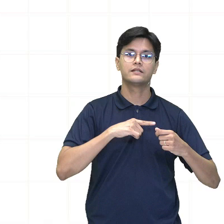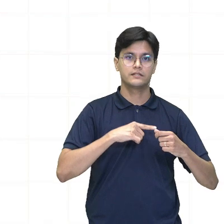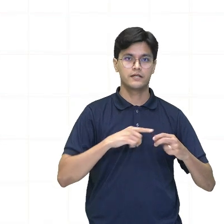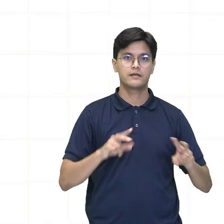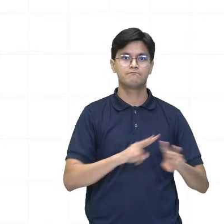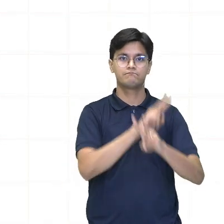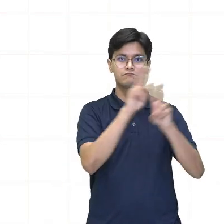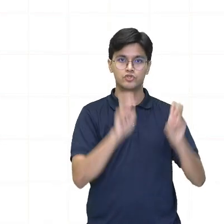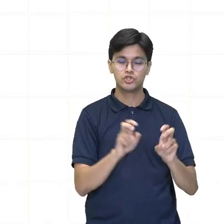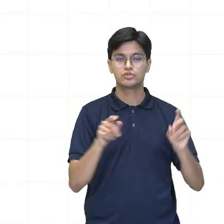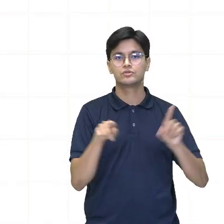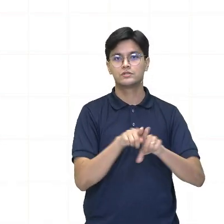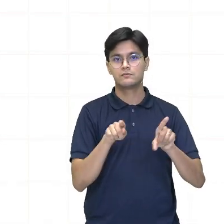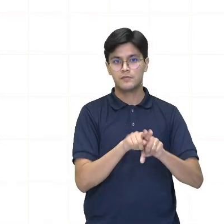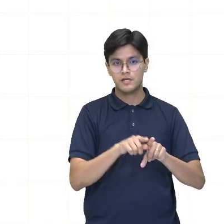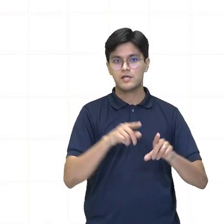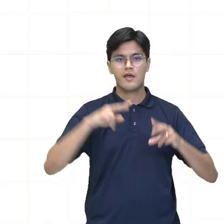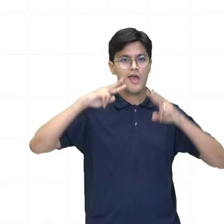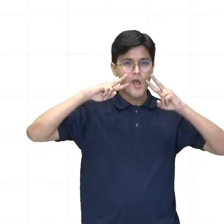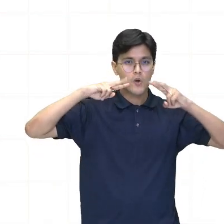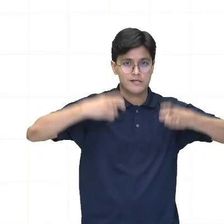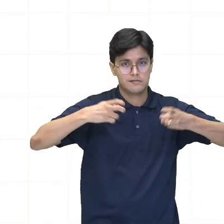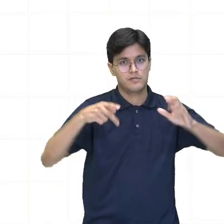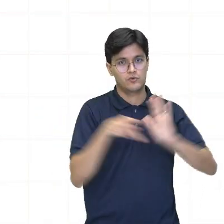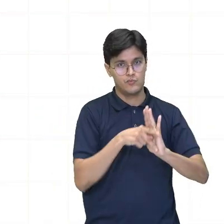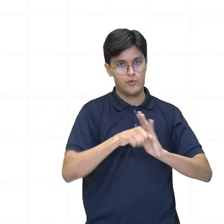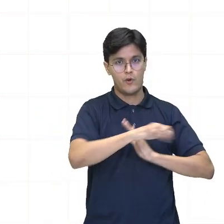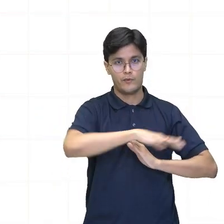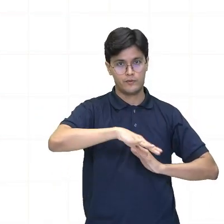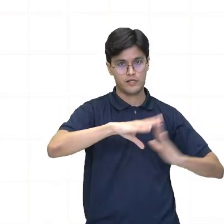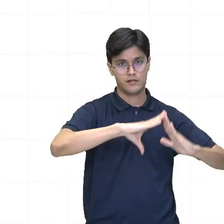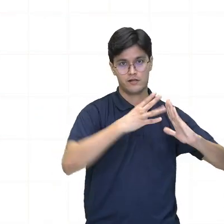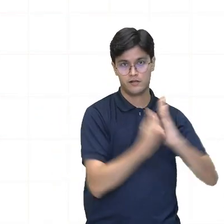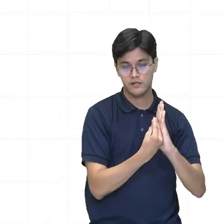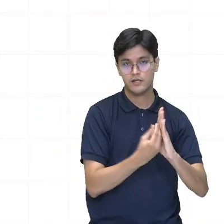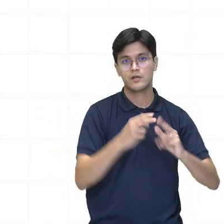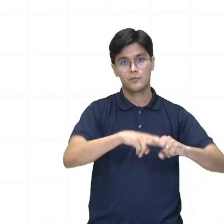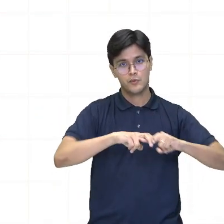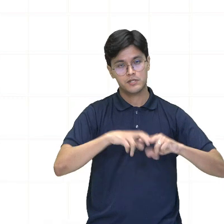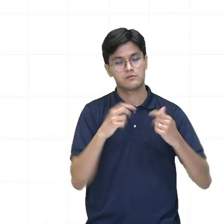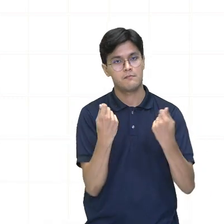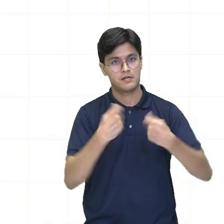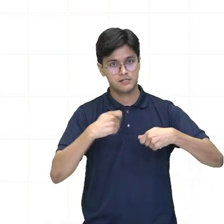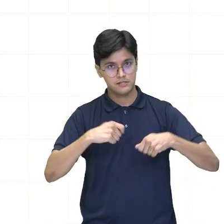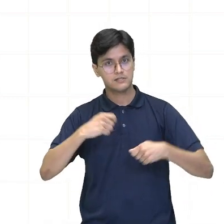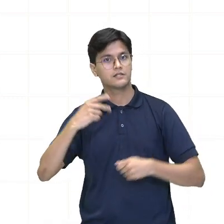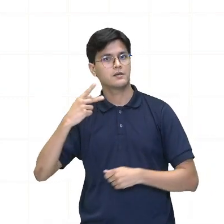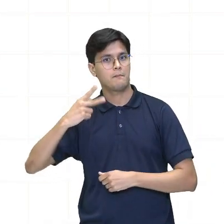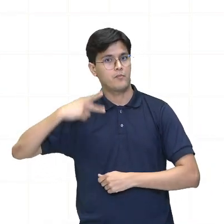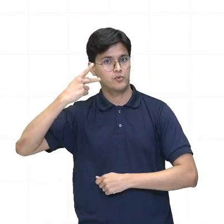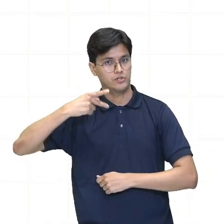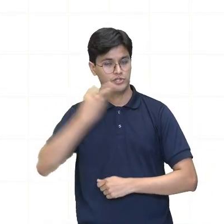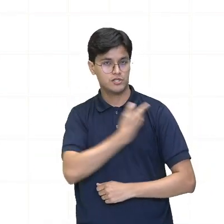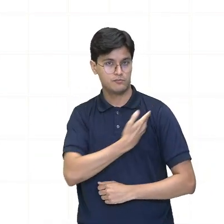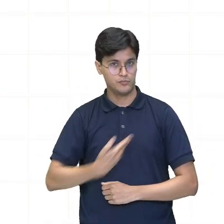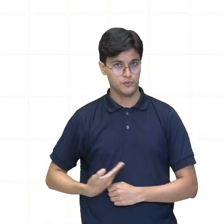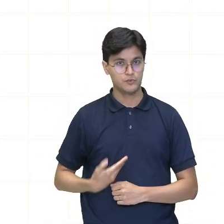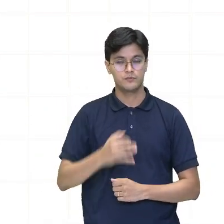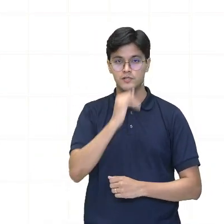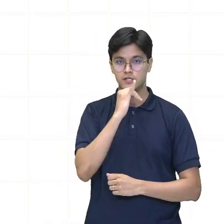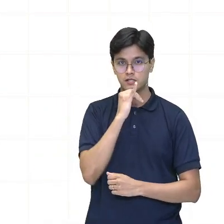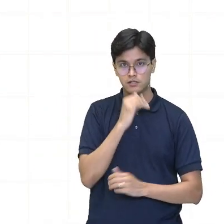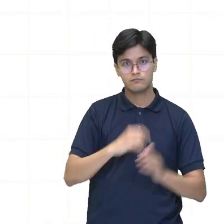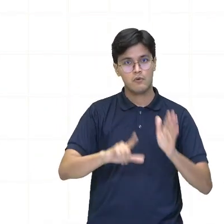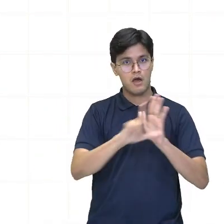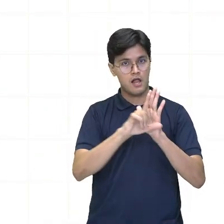dessas terras. Para isso, são necessárias, né, políticas públicas, como, por exemplo, a lei que nós vimos há pouco, né,